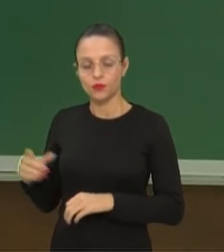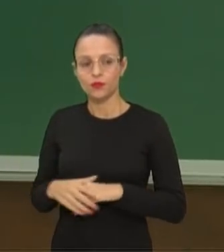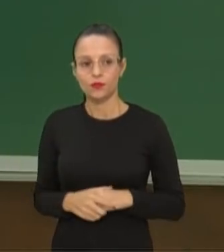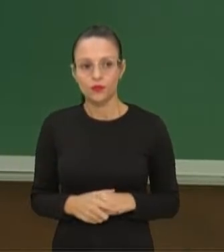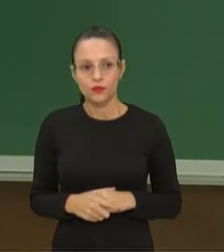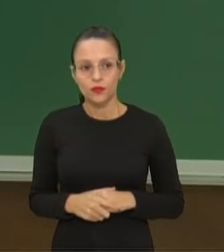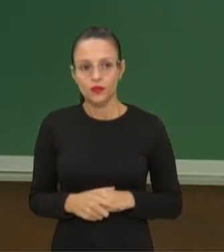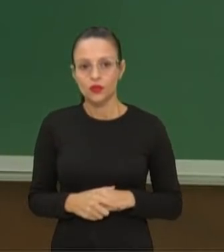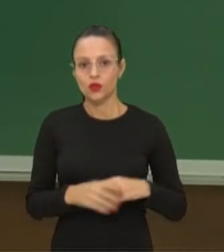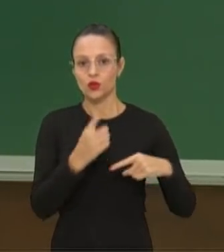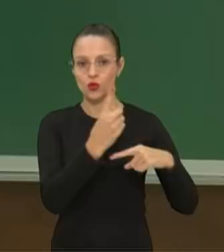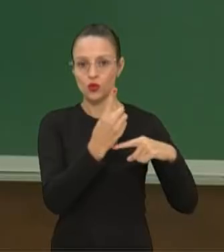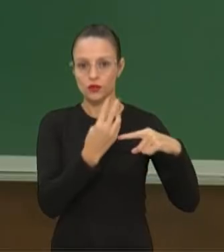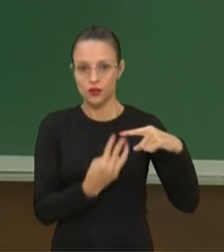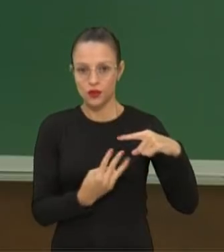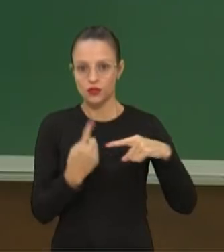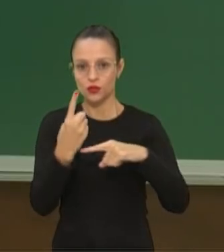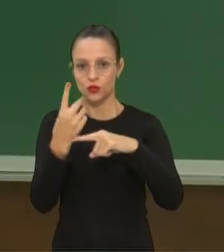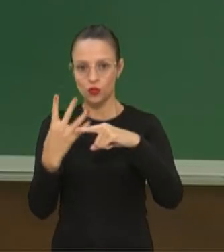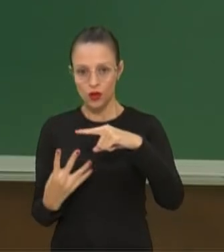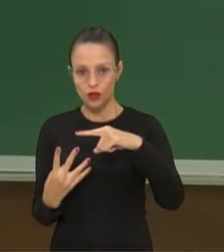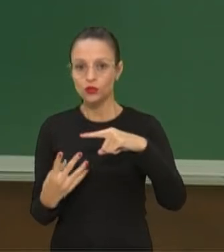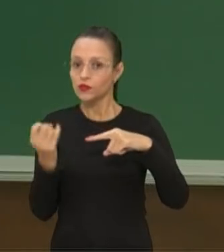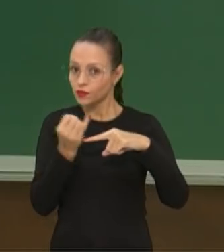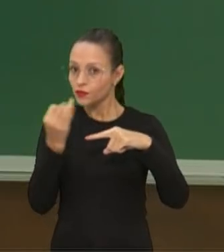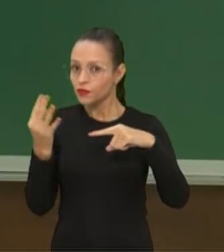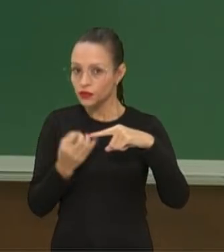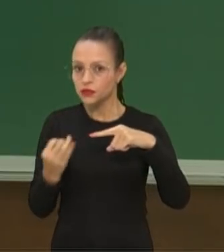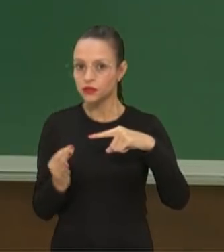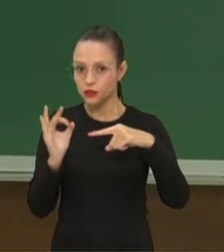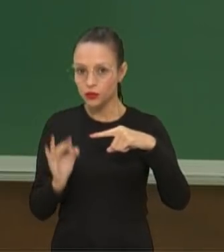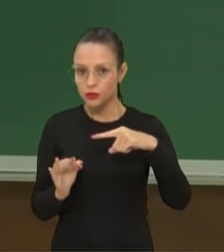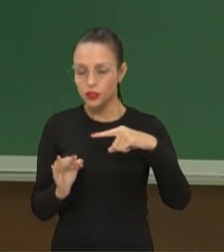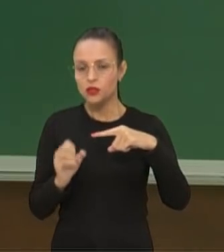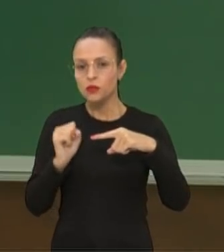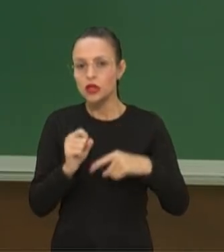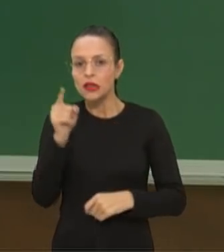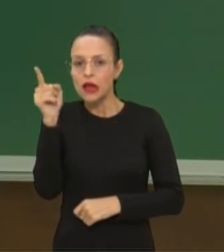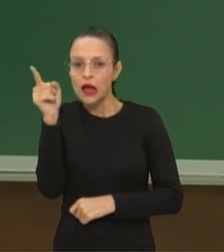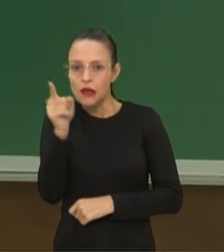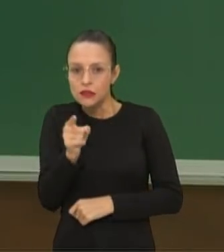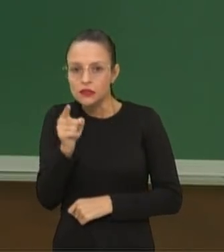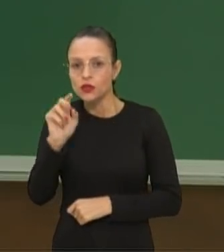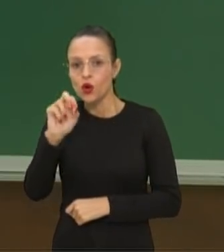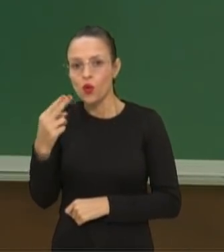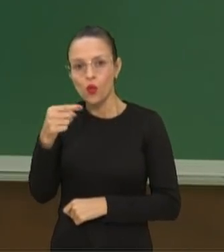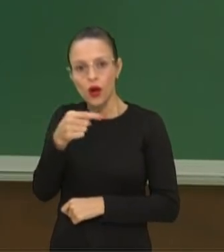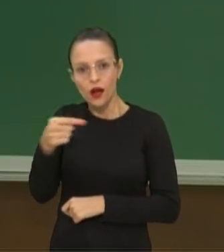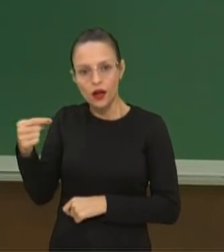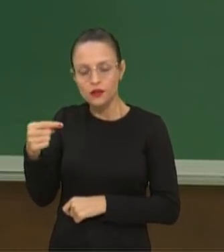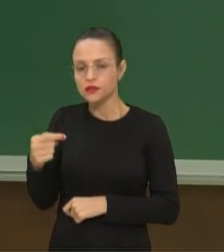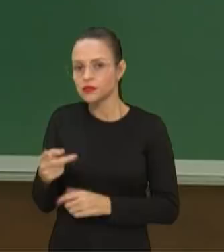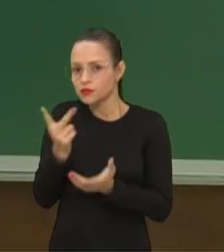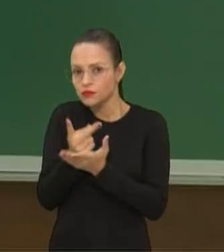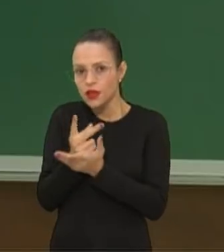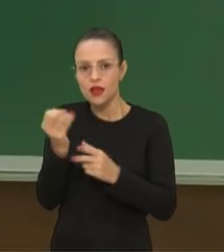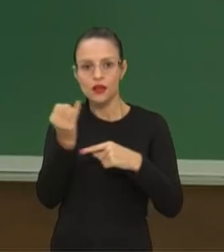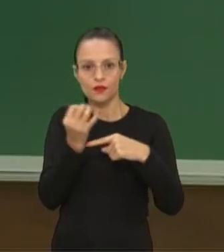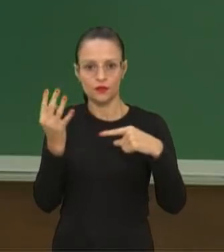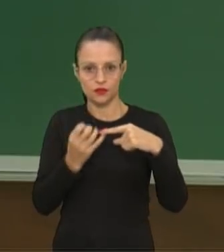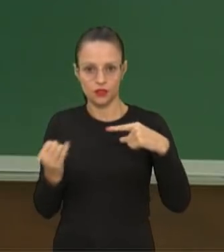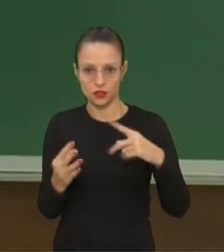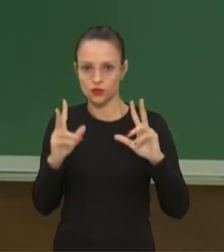escrevo 1/3 e 1/4, é a fração mesmo. Tá? Eu posso fazer uma barra inclinada, eu posso fazer a barra horizontal. A ideia de fração permanece.